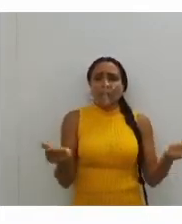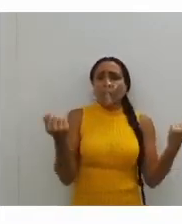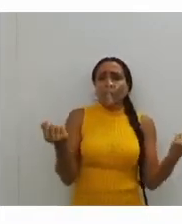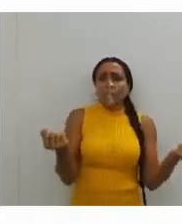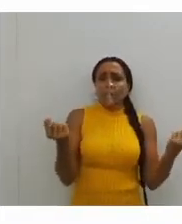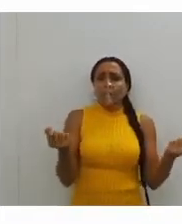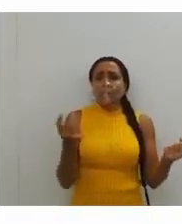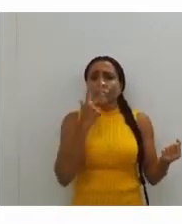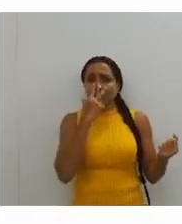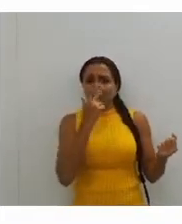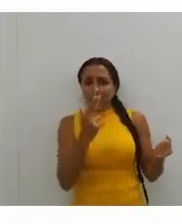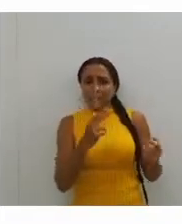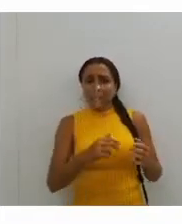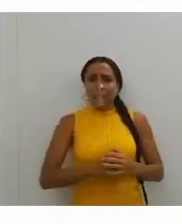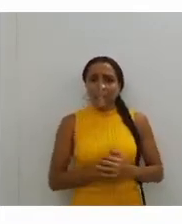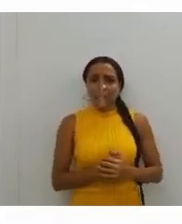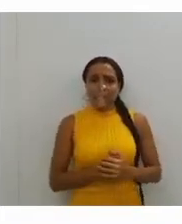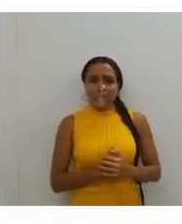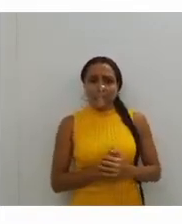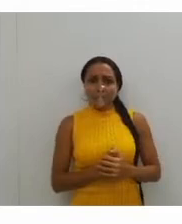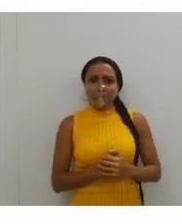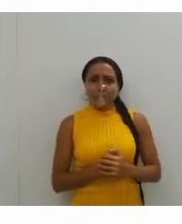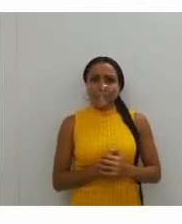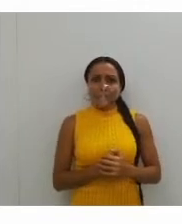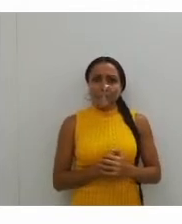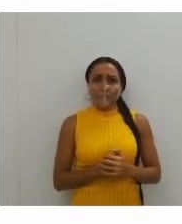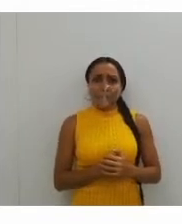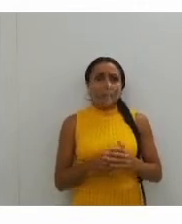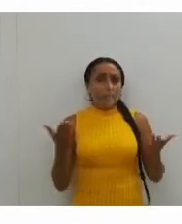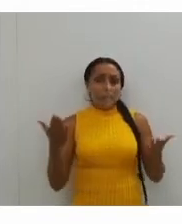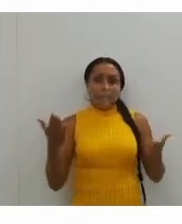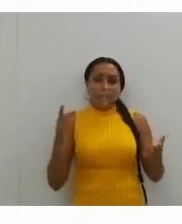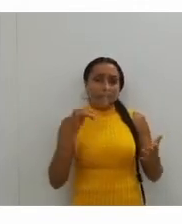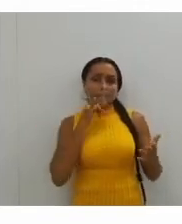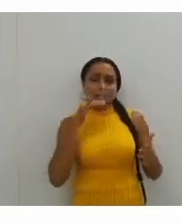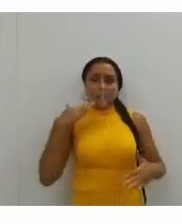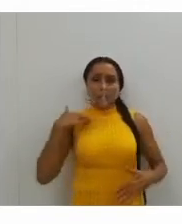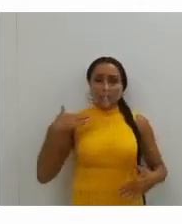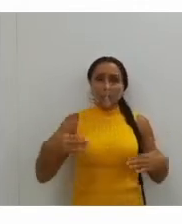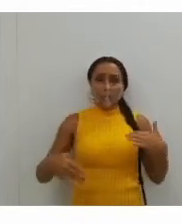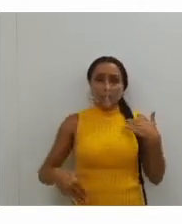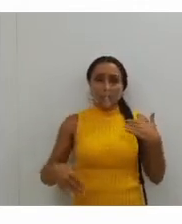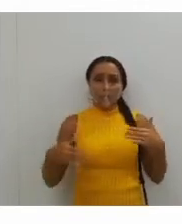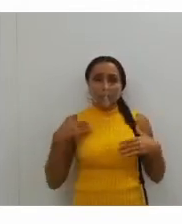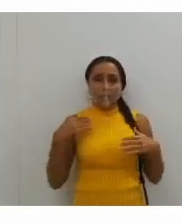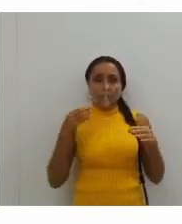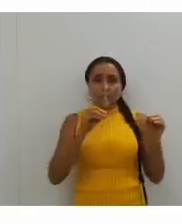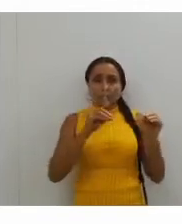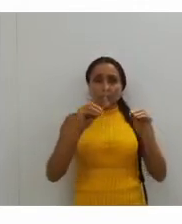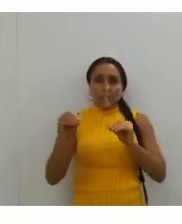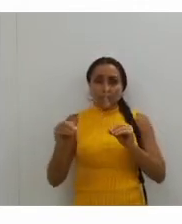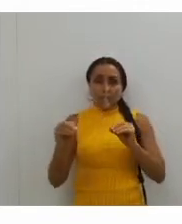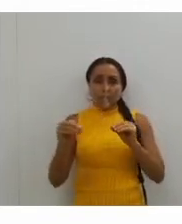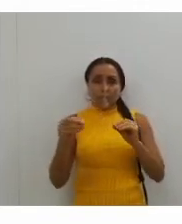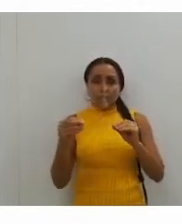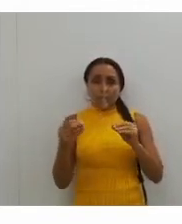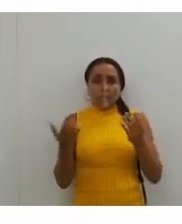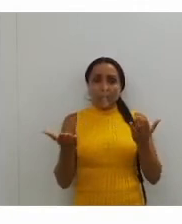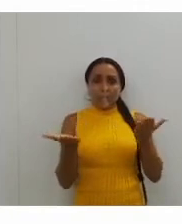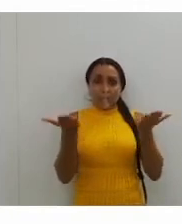naquelas condições. Quando um corpo é colocado sobre